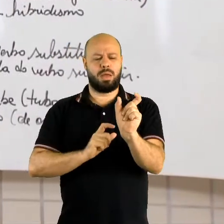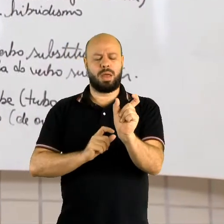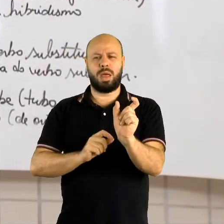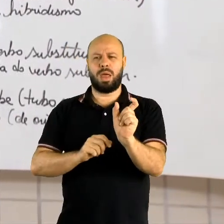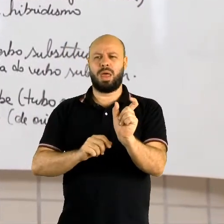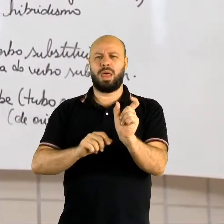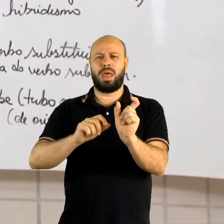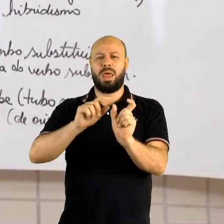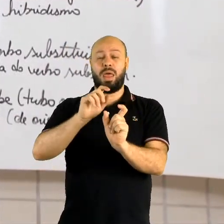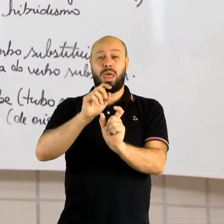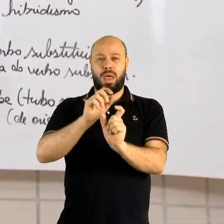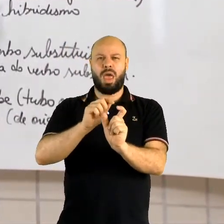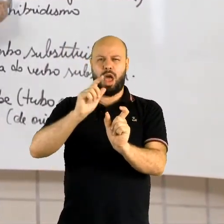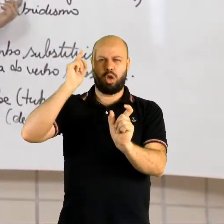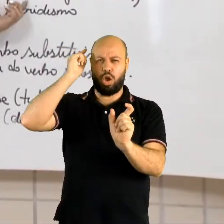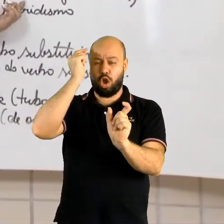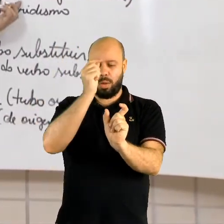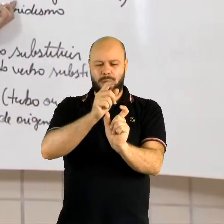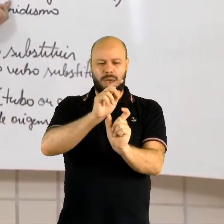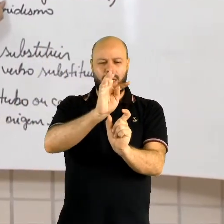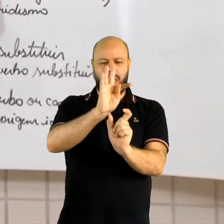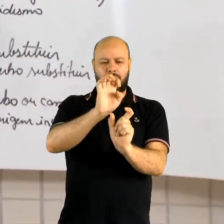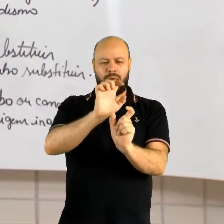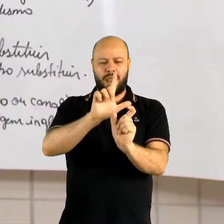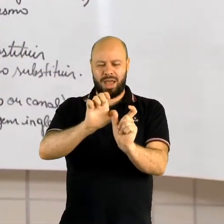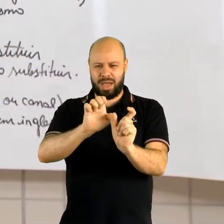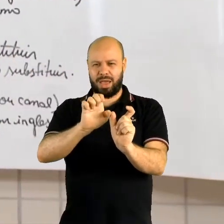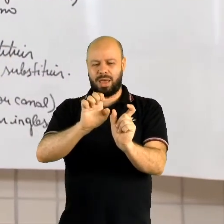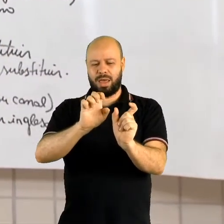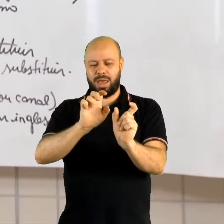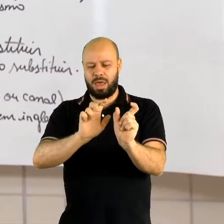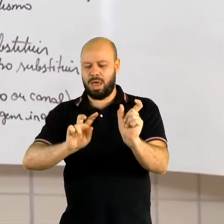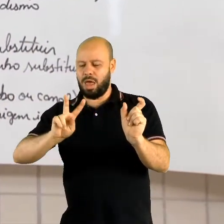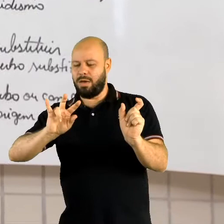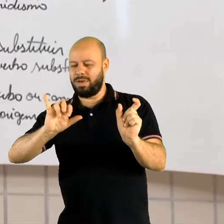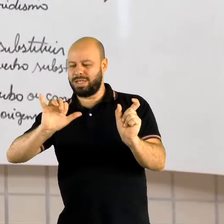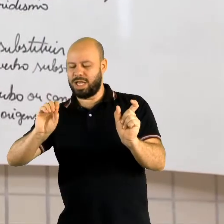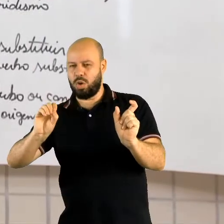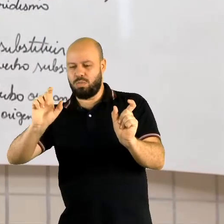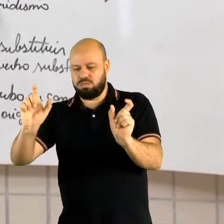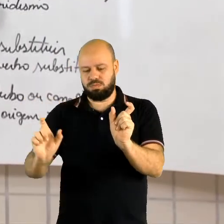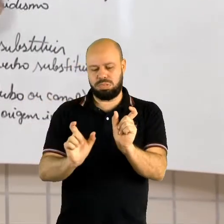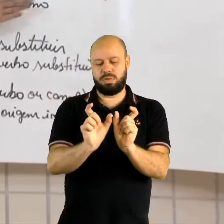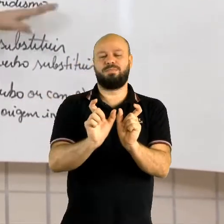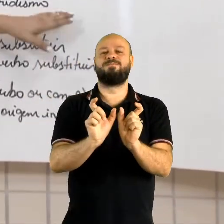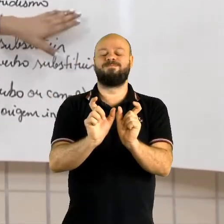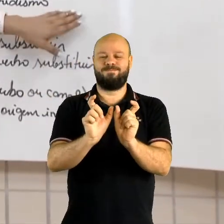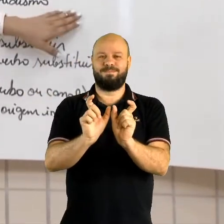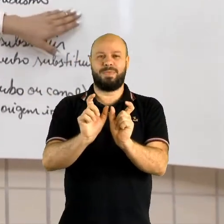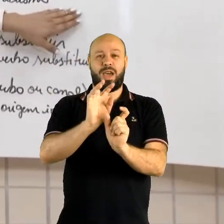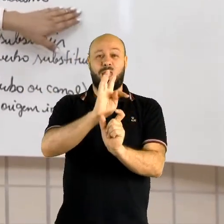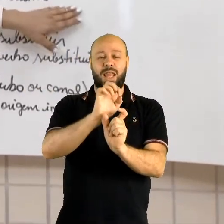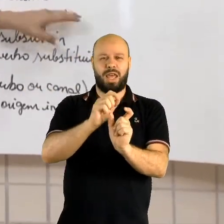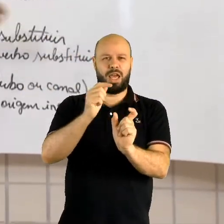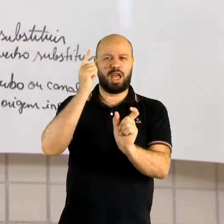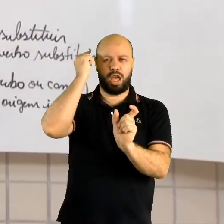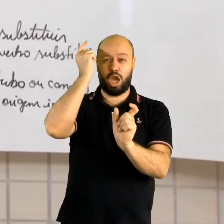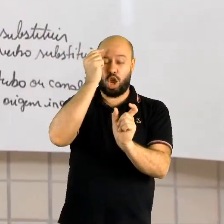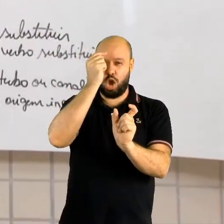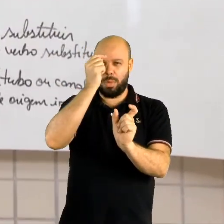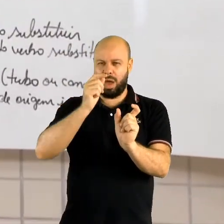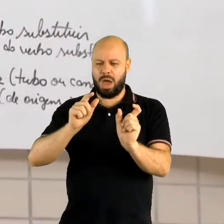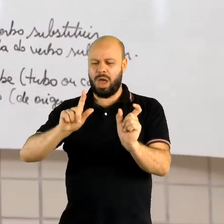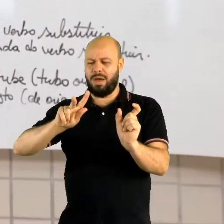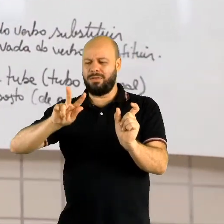grego, tele, mais visão. Então, tele vem do grego e visão vem de origem